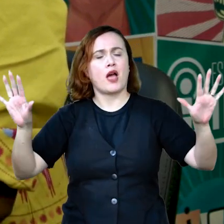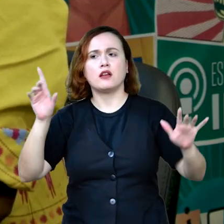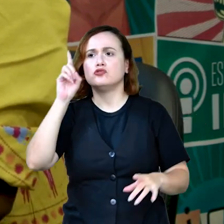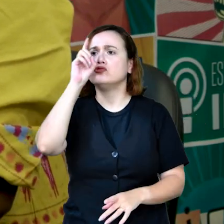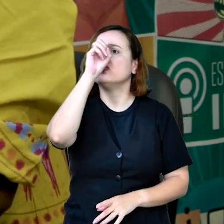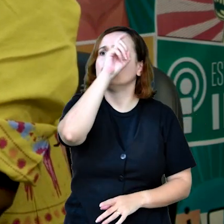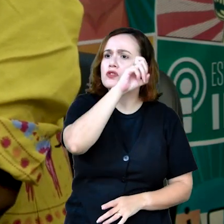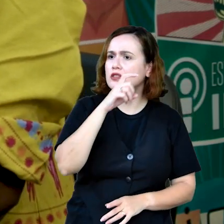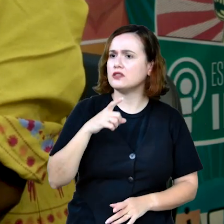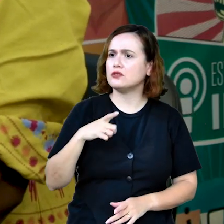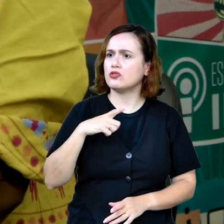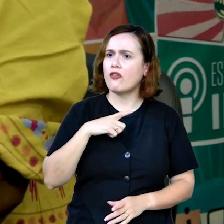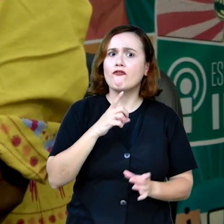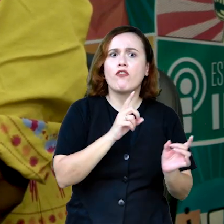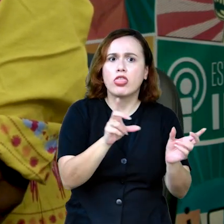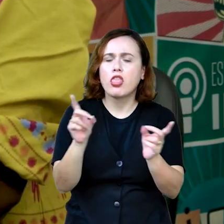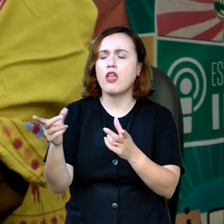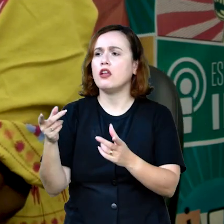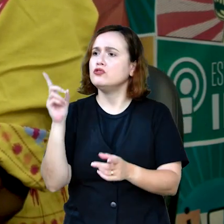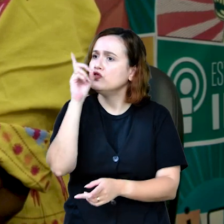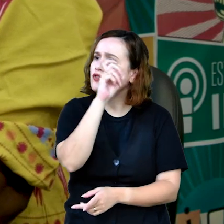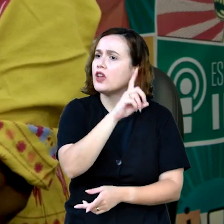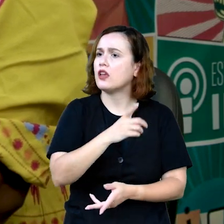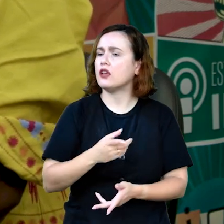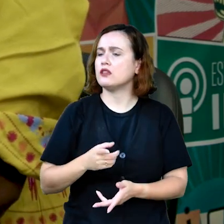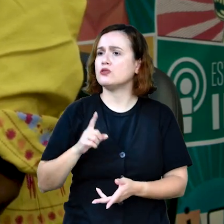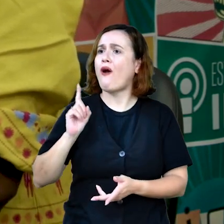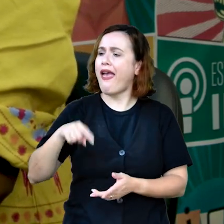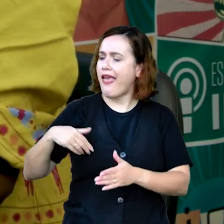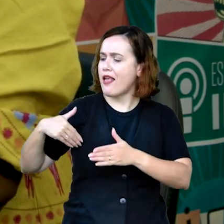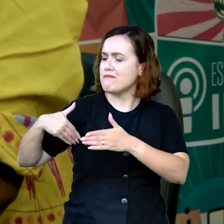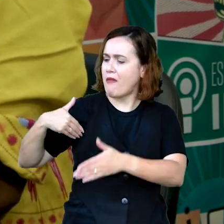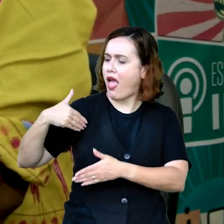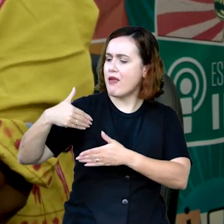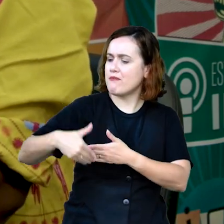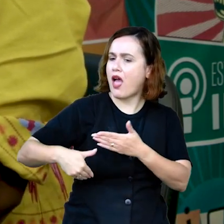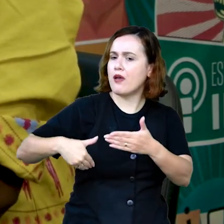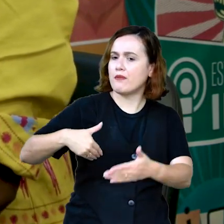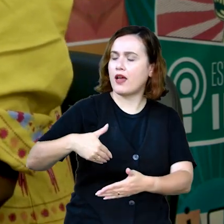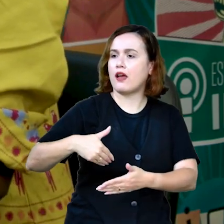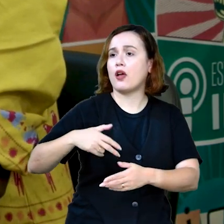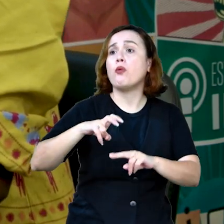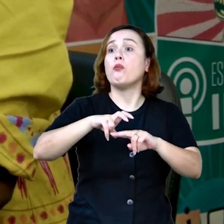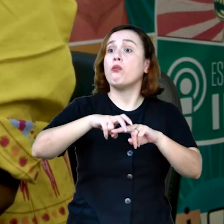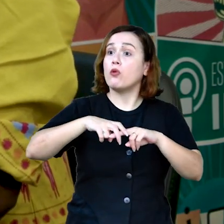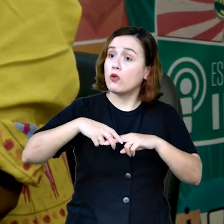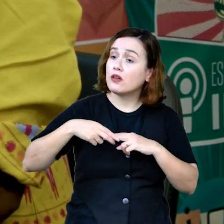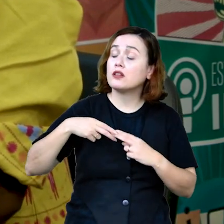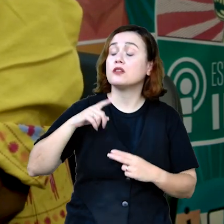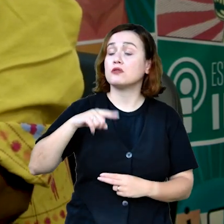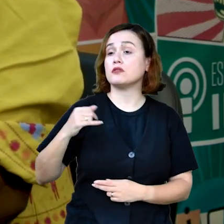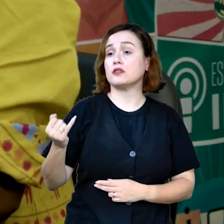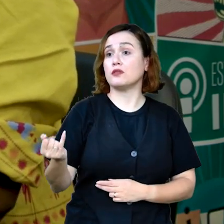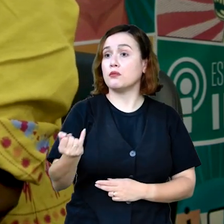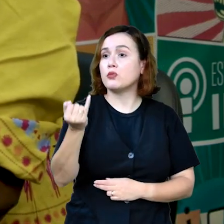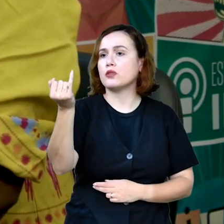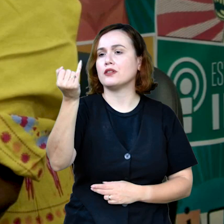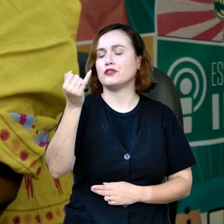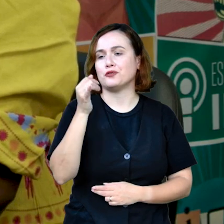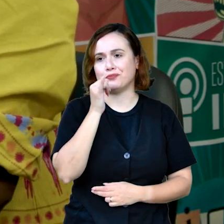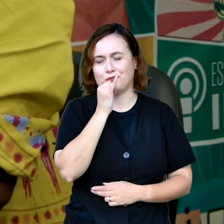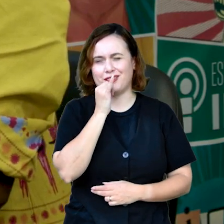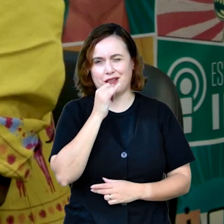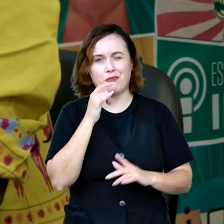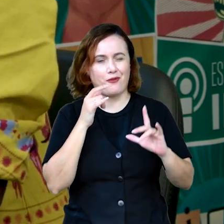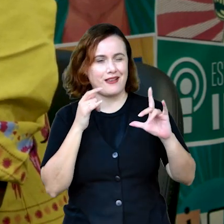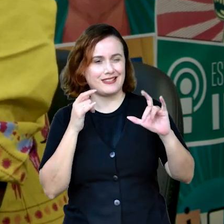circule. Então, eu acho que é uma cadeia de ações, uma coisa vai puxando a outra. Por isso que é tão importante, assim,